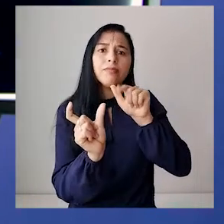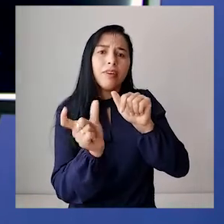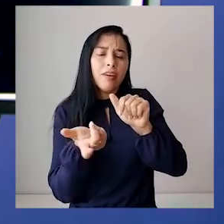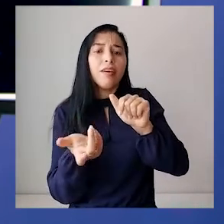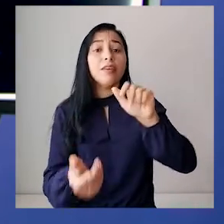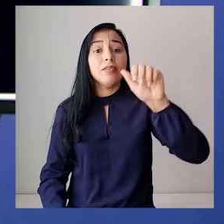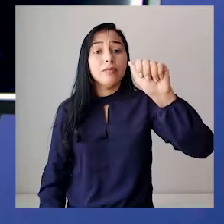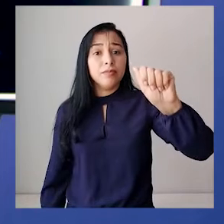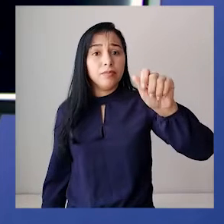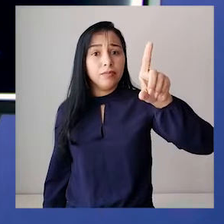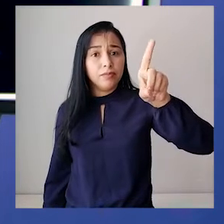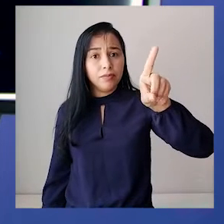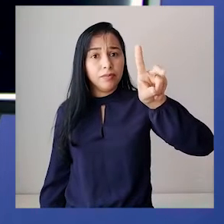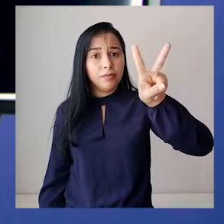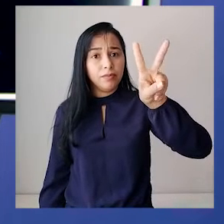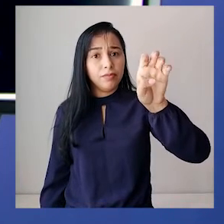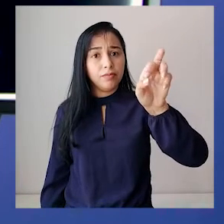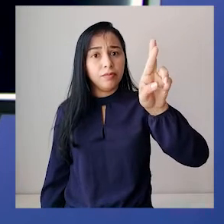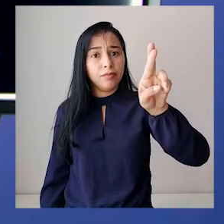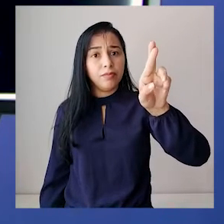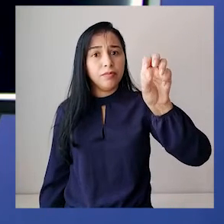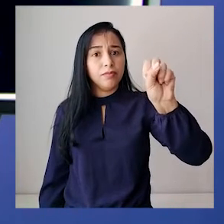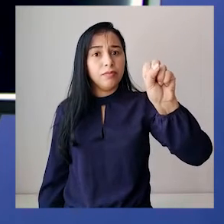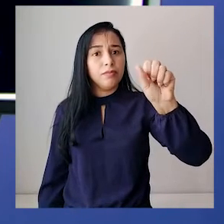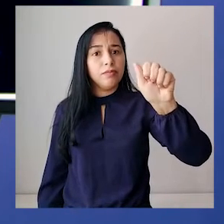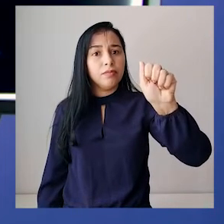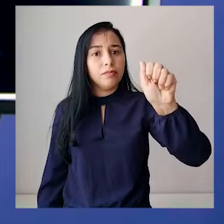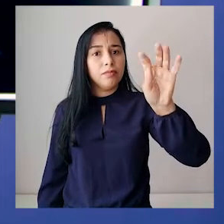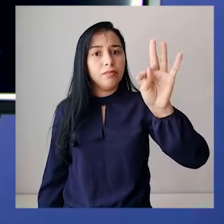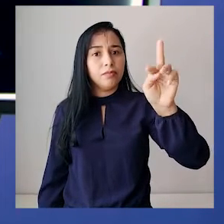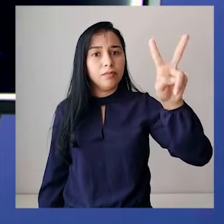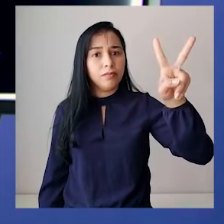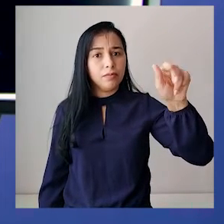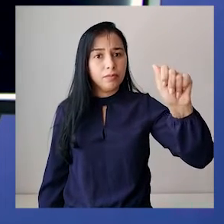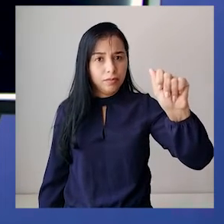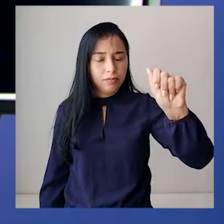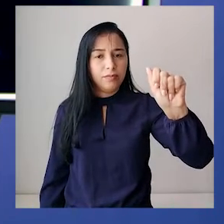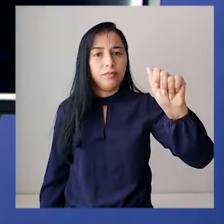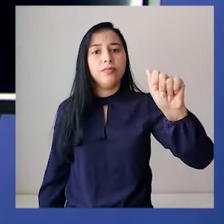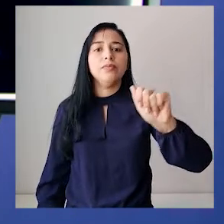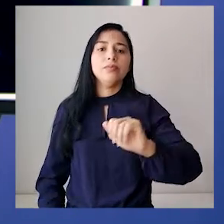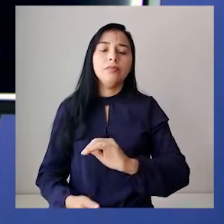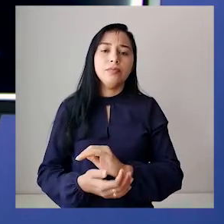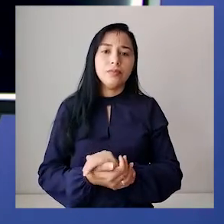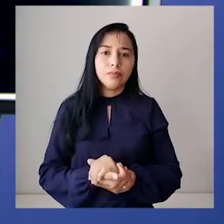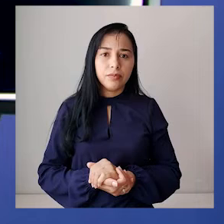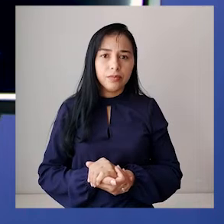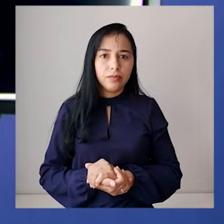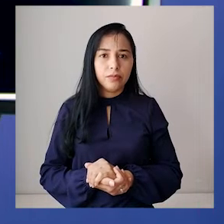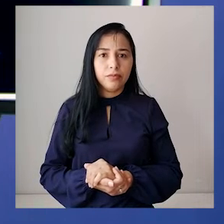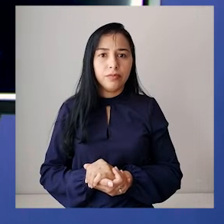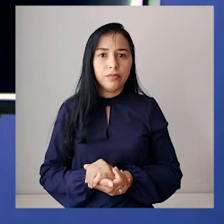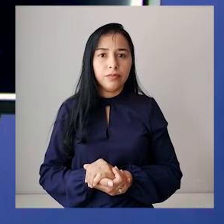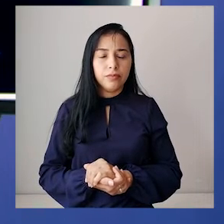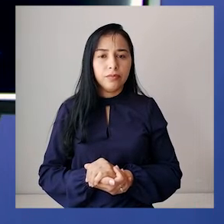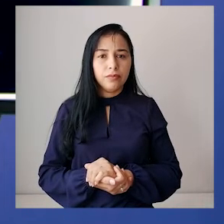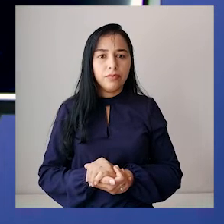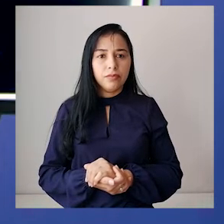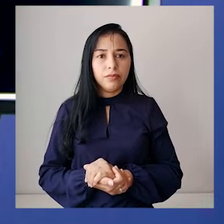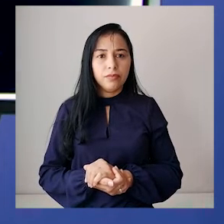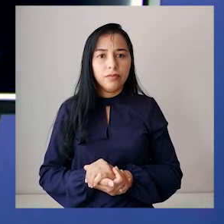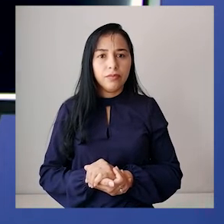a oração, o período como oração coordenada sindética adversativa.